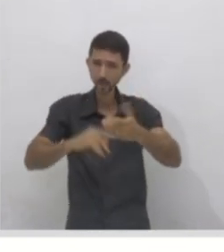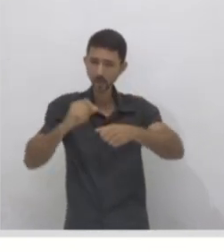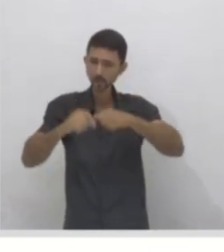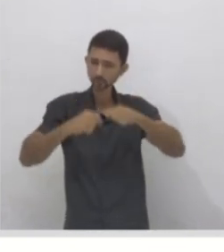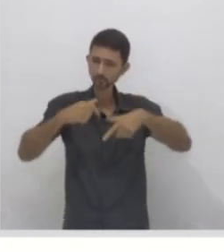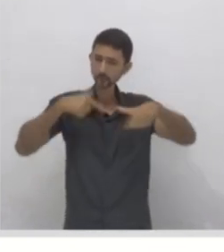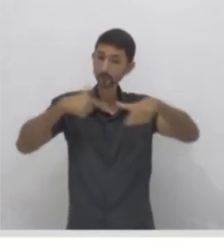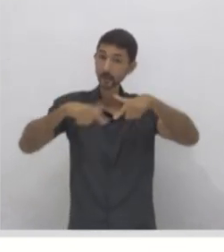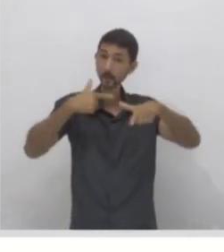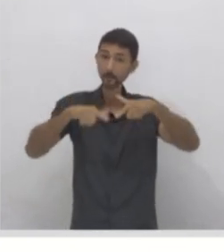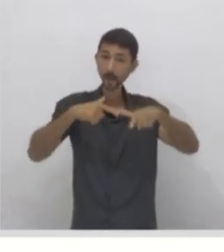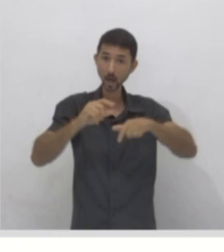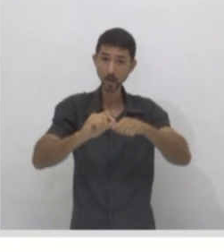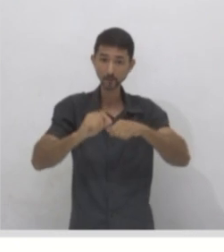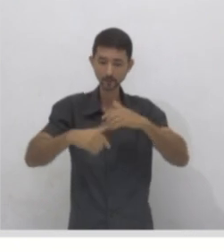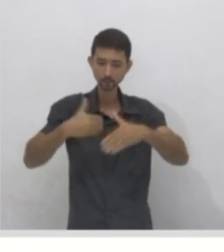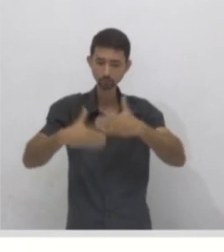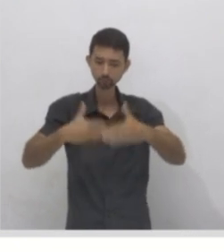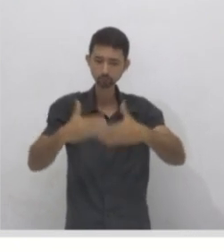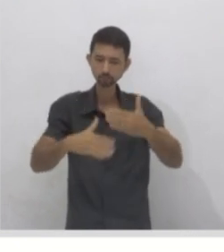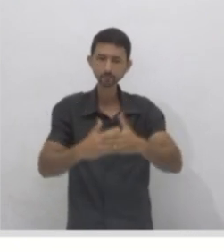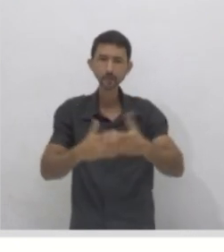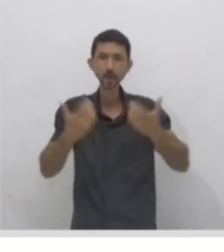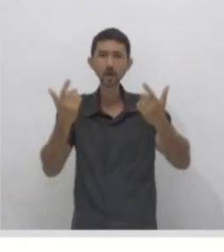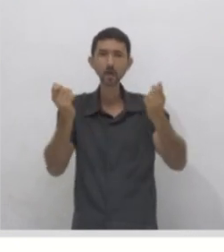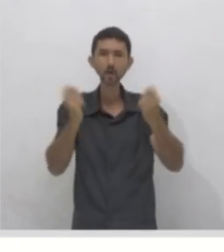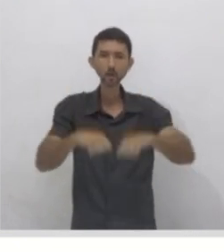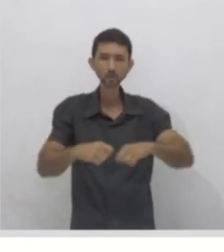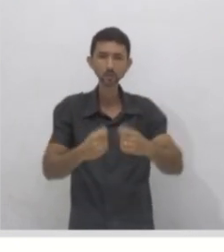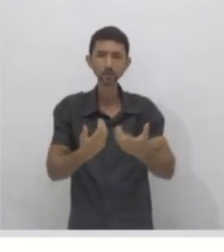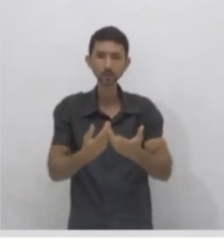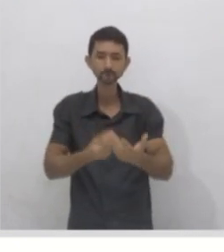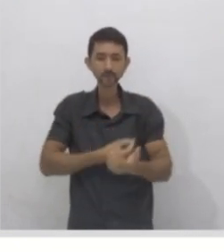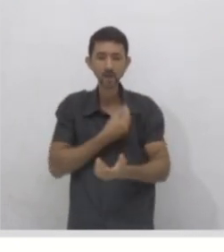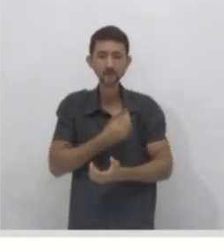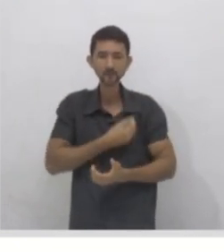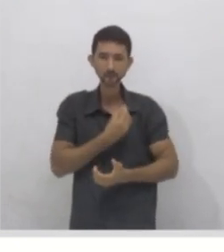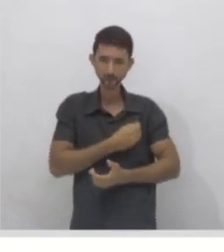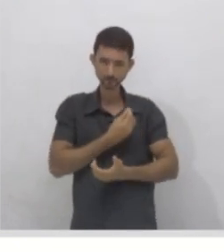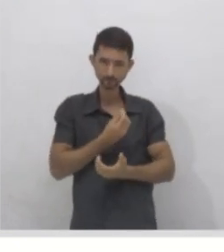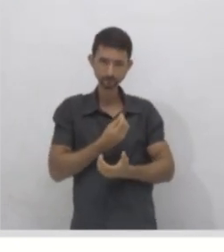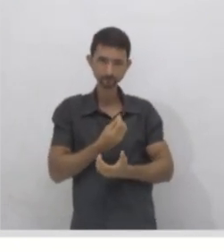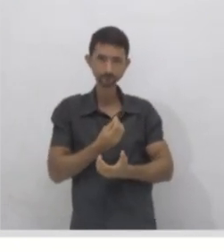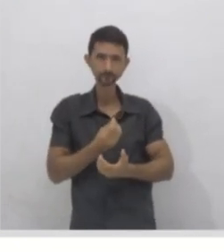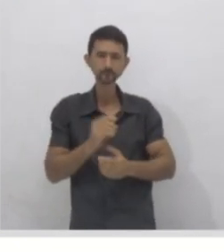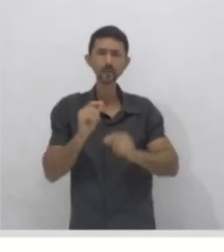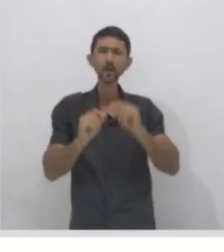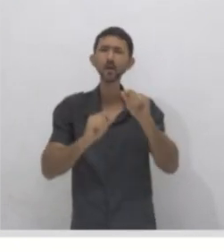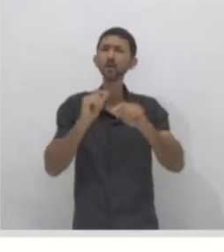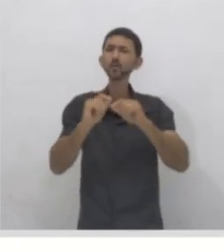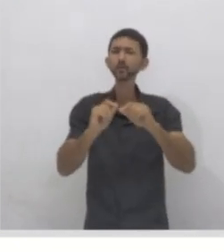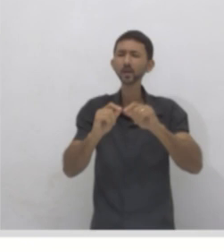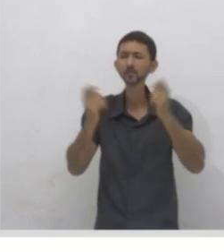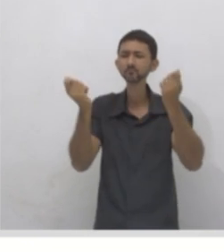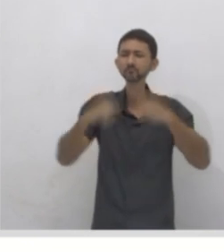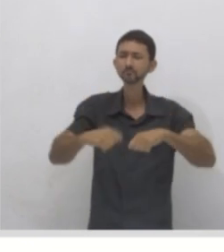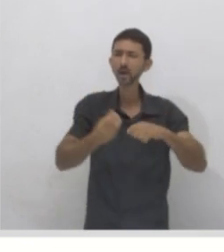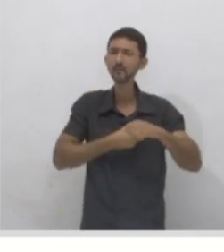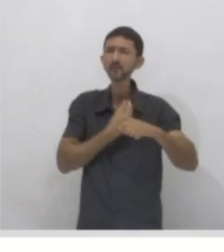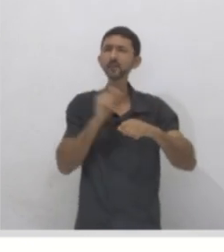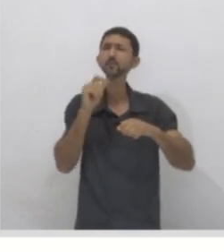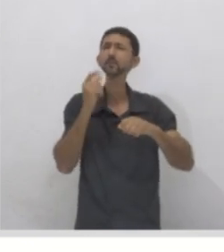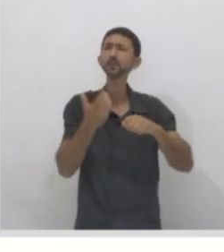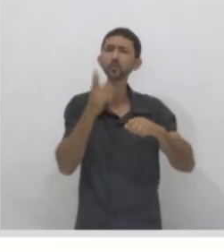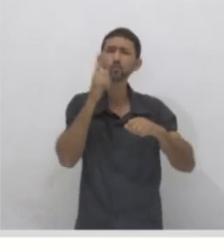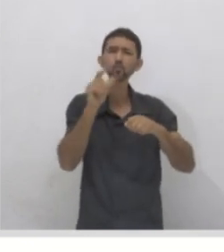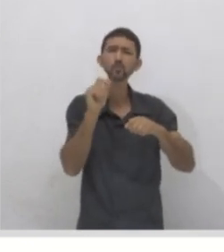seres humanos realizavam para garantir o essencial à sua sobrevivência. E o que garante a sobrevivência?